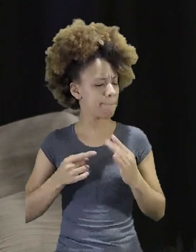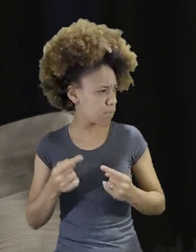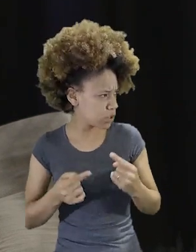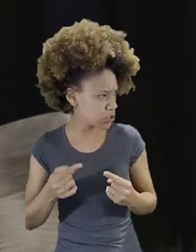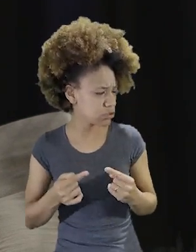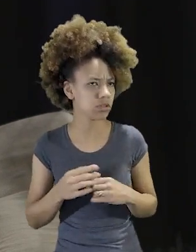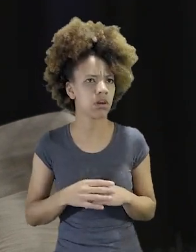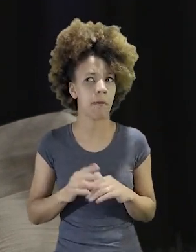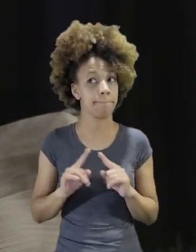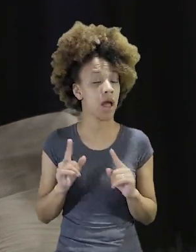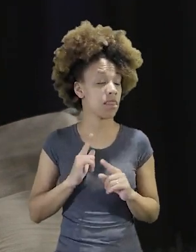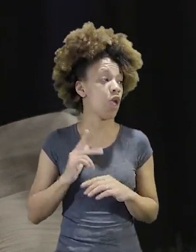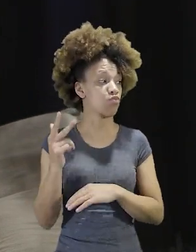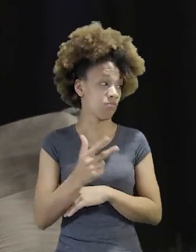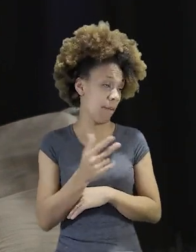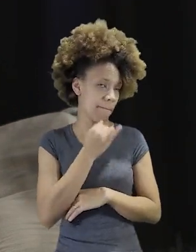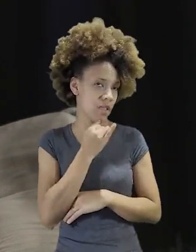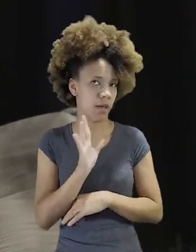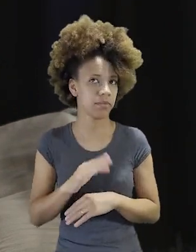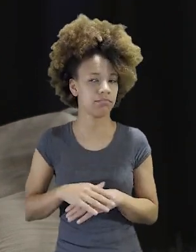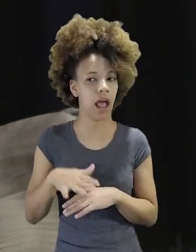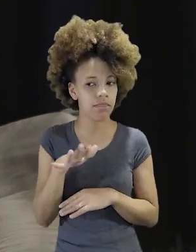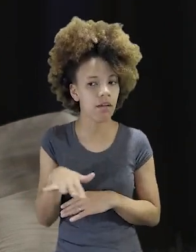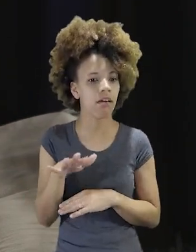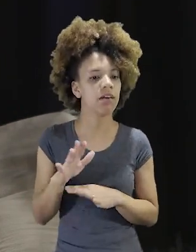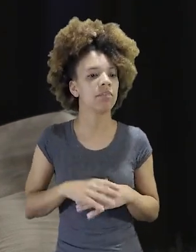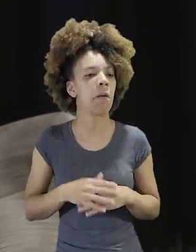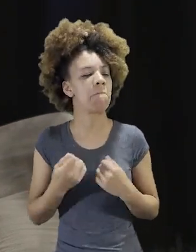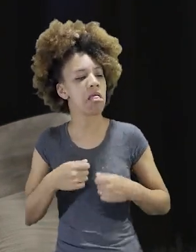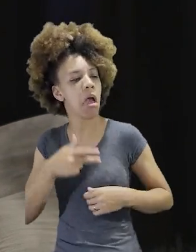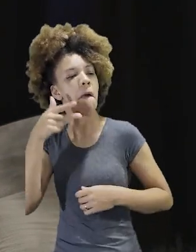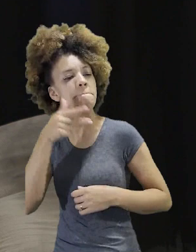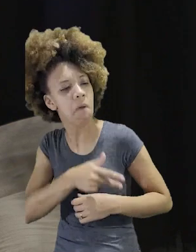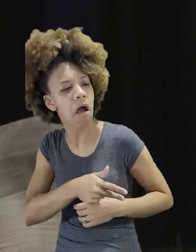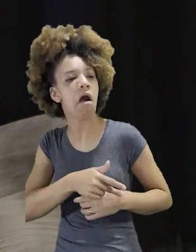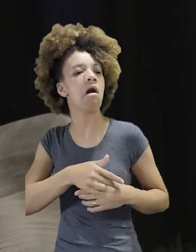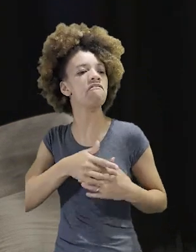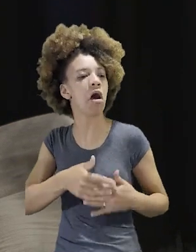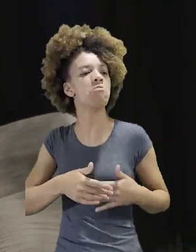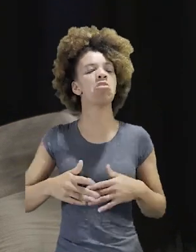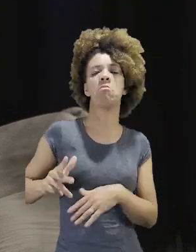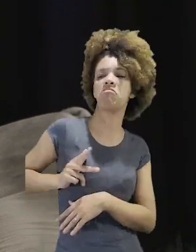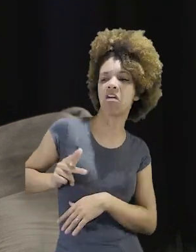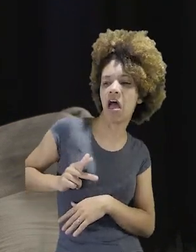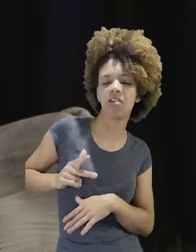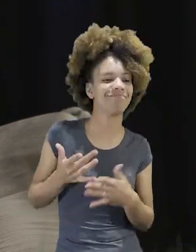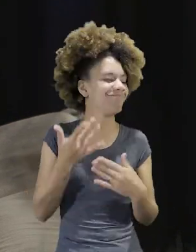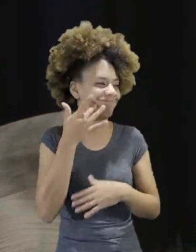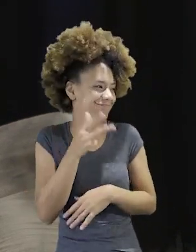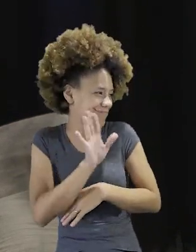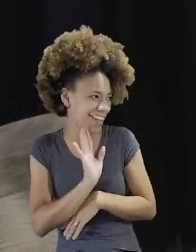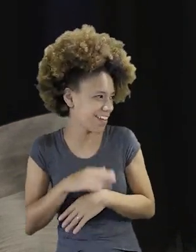que é cento tem gente que é a política é mas tem os rap assim tipo assim mano da Galera ali mano até que vamos